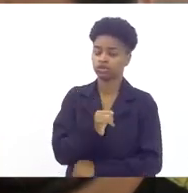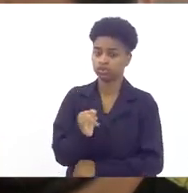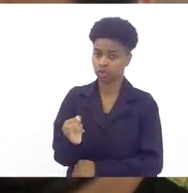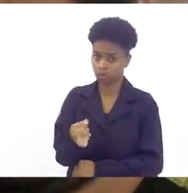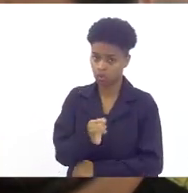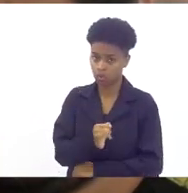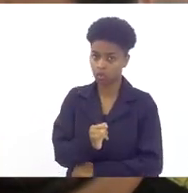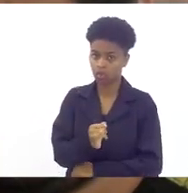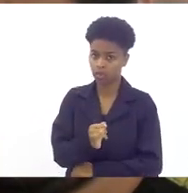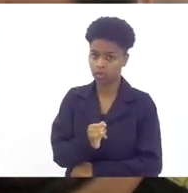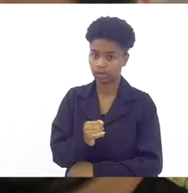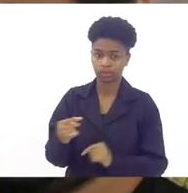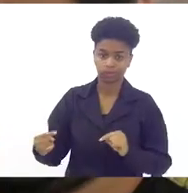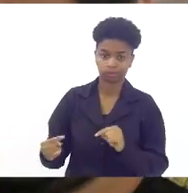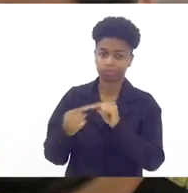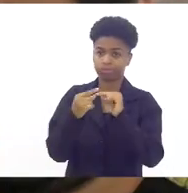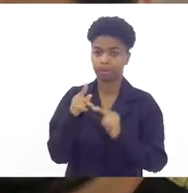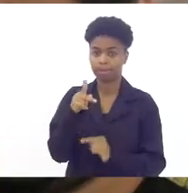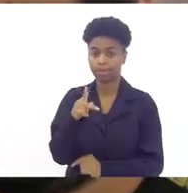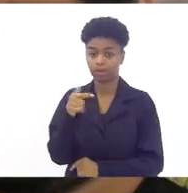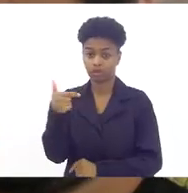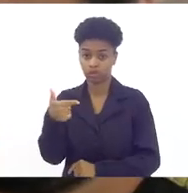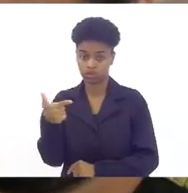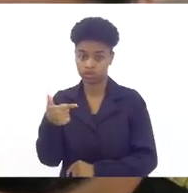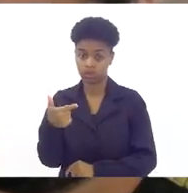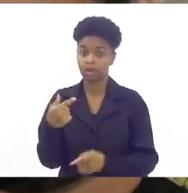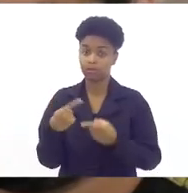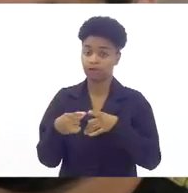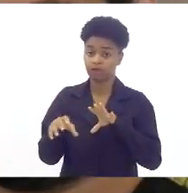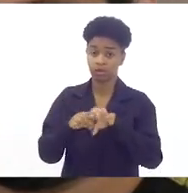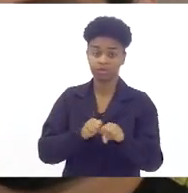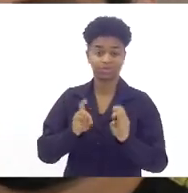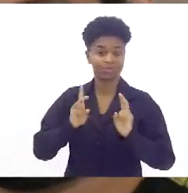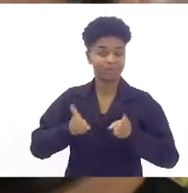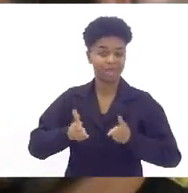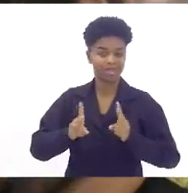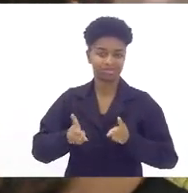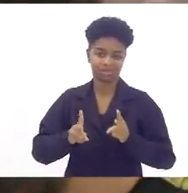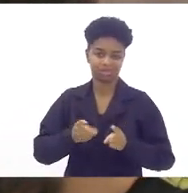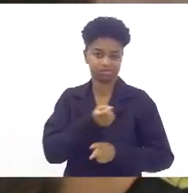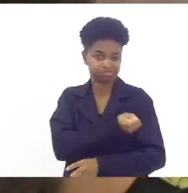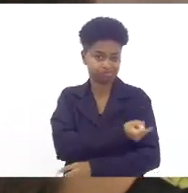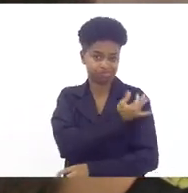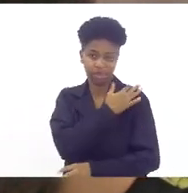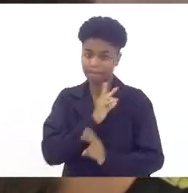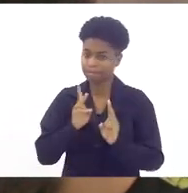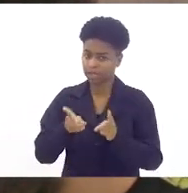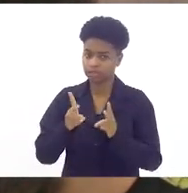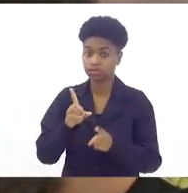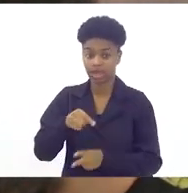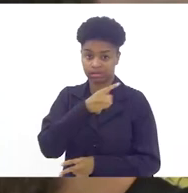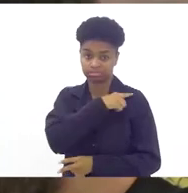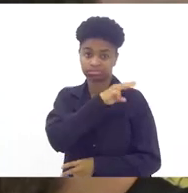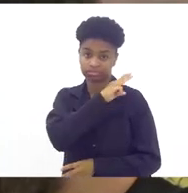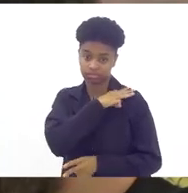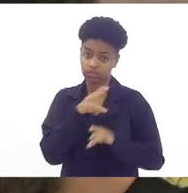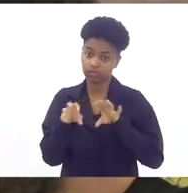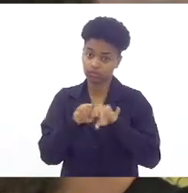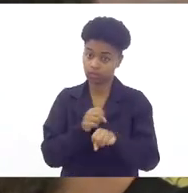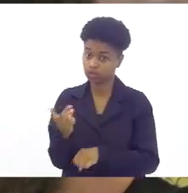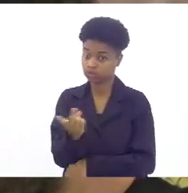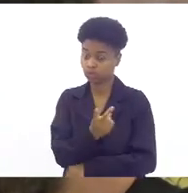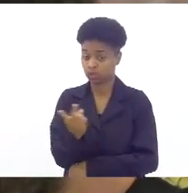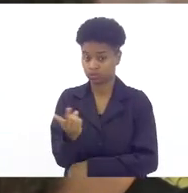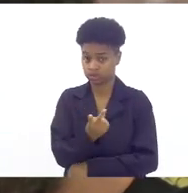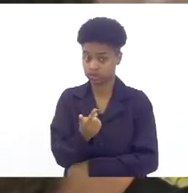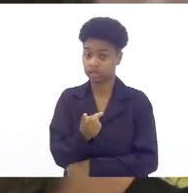com P2 porque o grau de escolaridade mesmo né exigido foi nível médico especializado para os